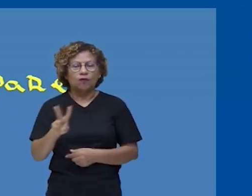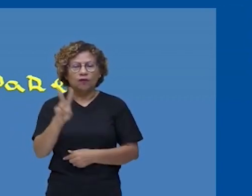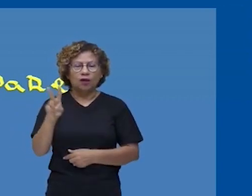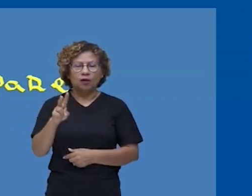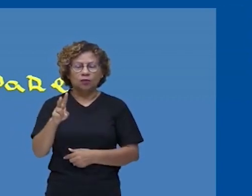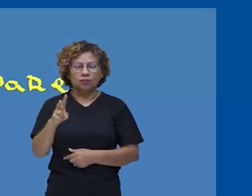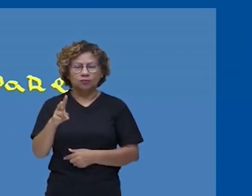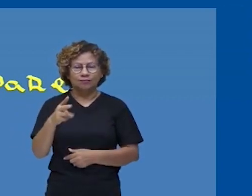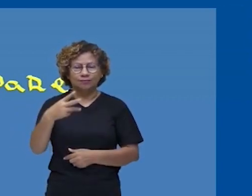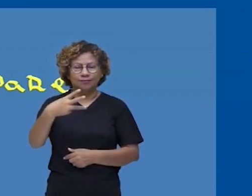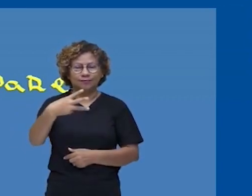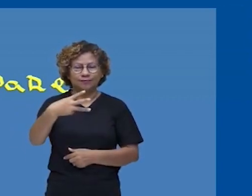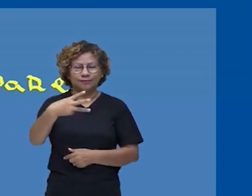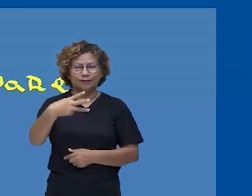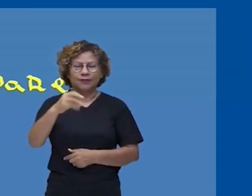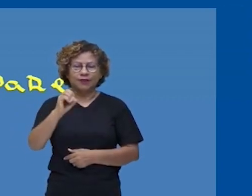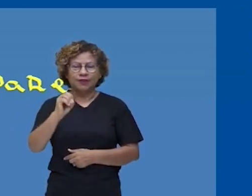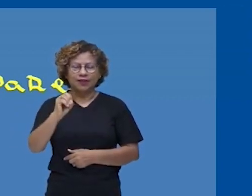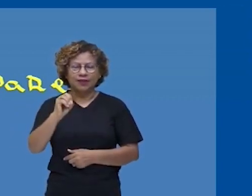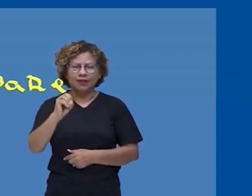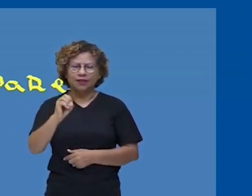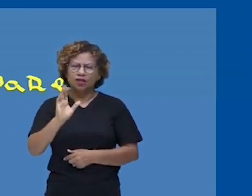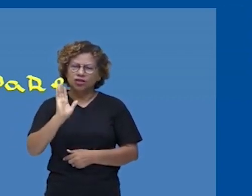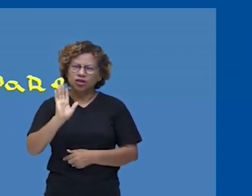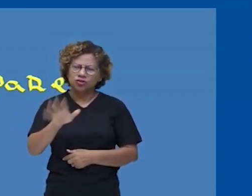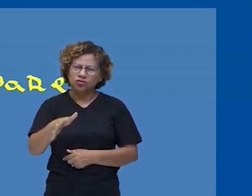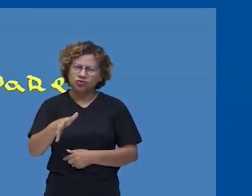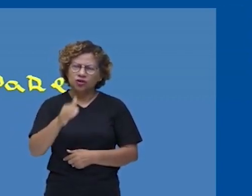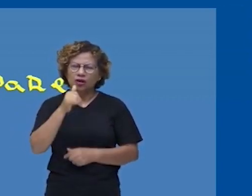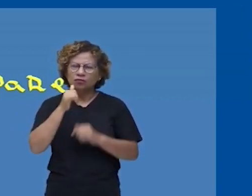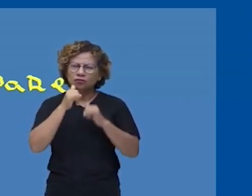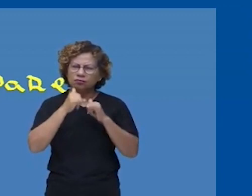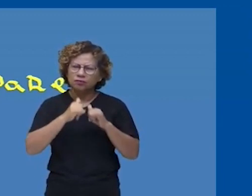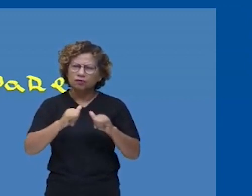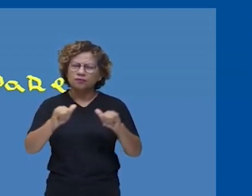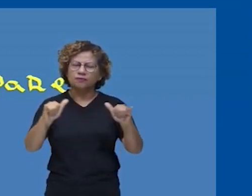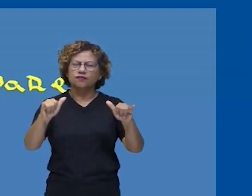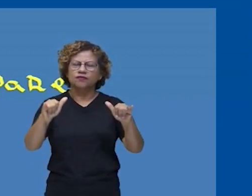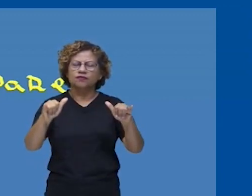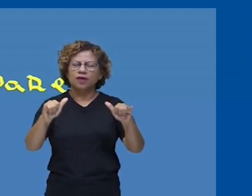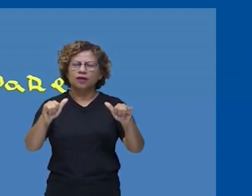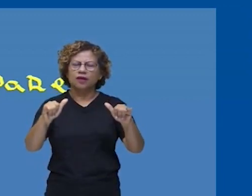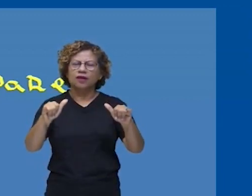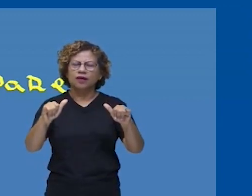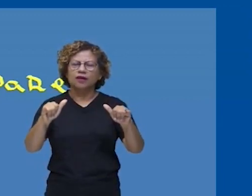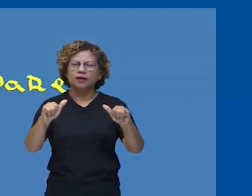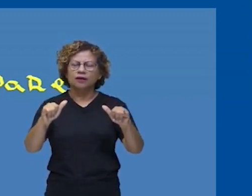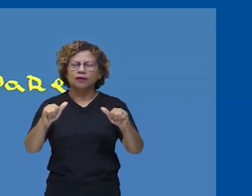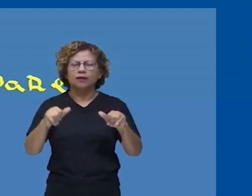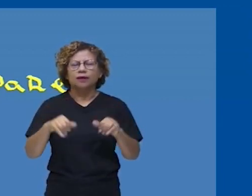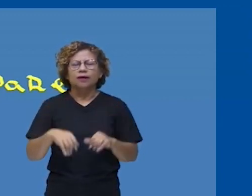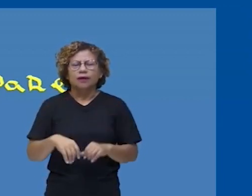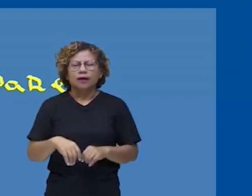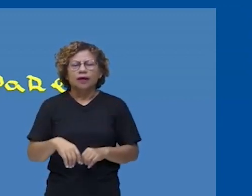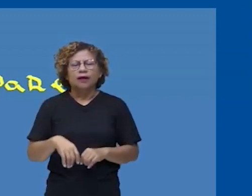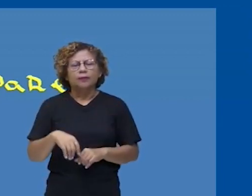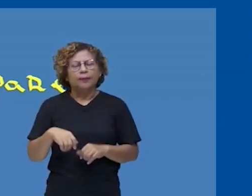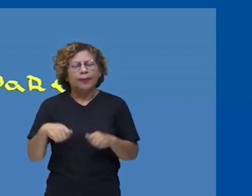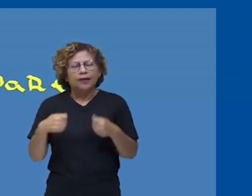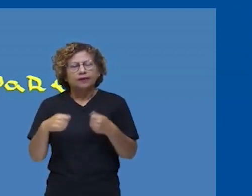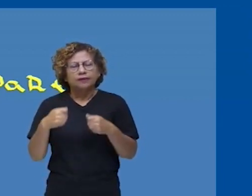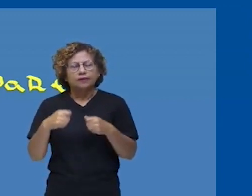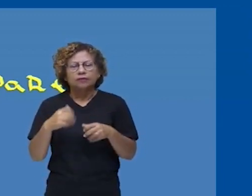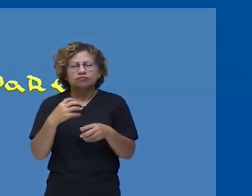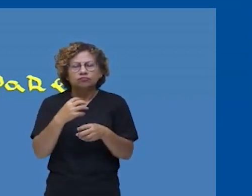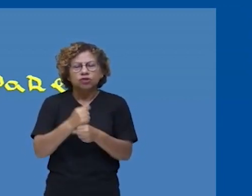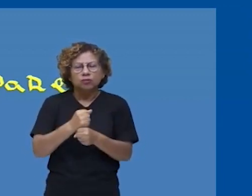para vocês, nas avaliações, nas provas externas, o tempo de resolução de cada questão é muito